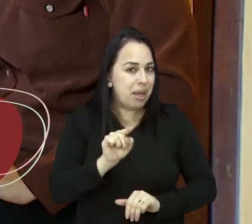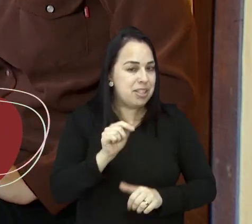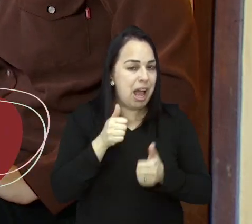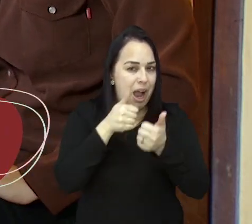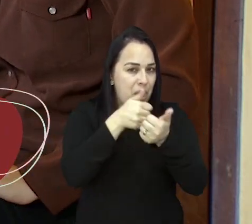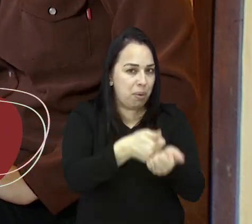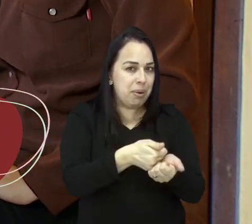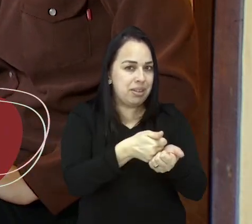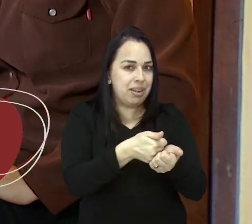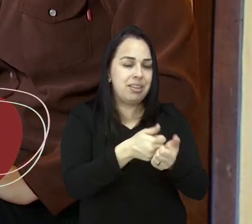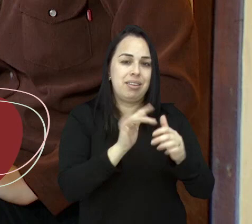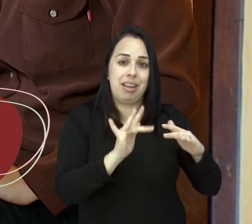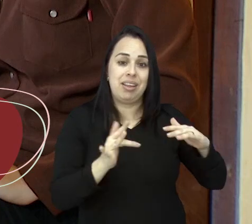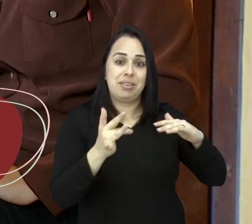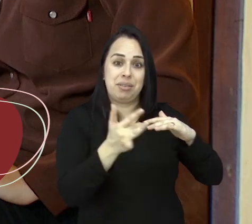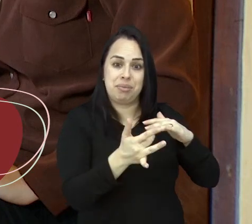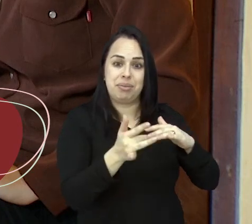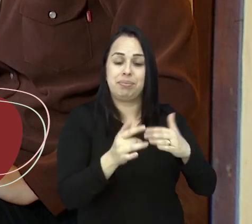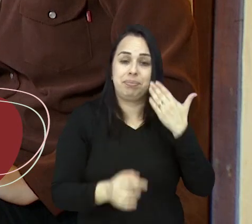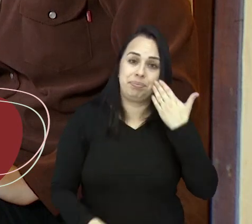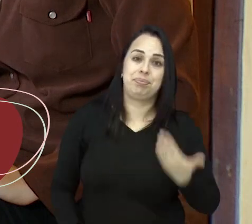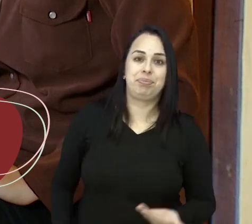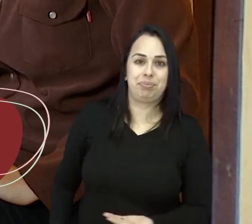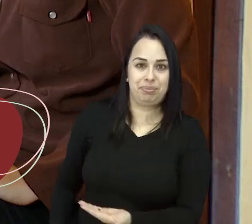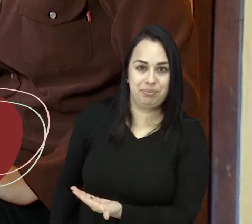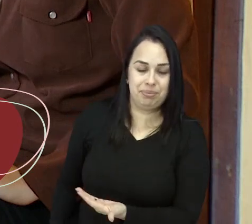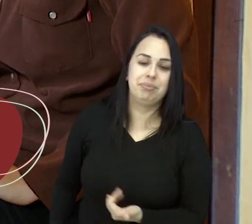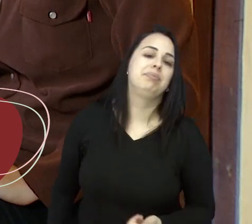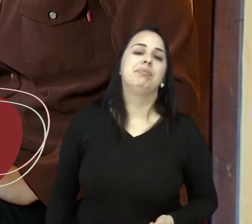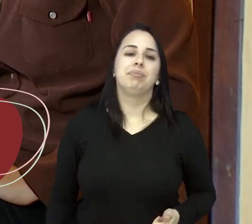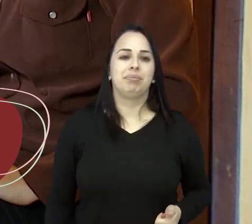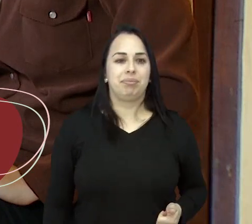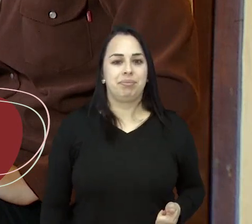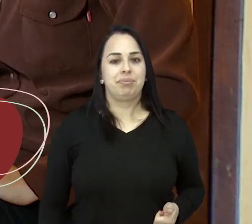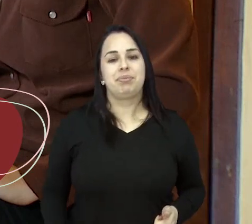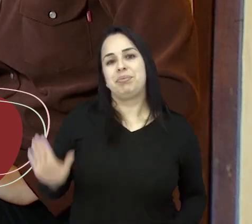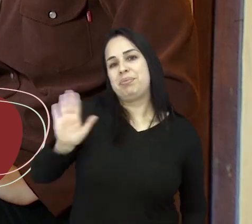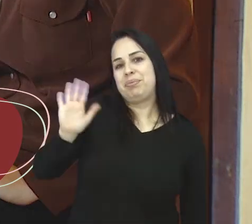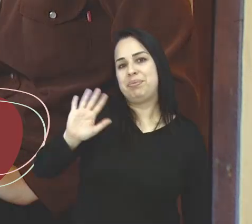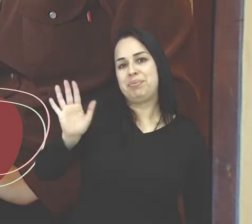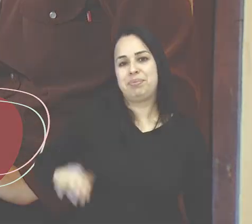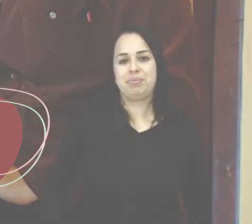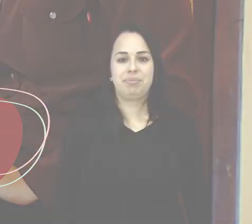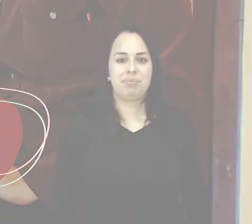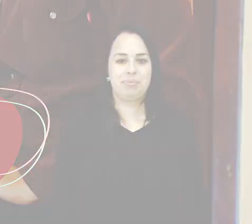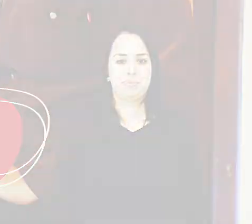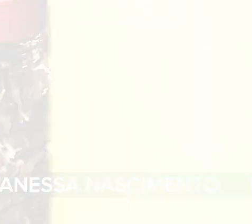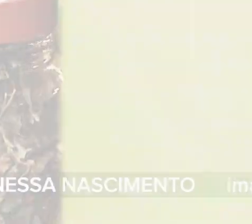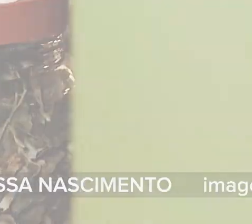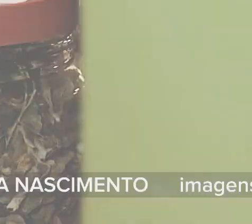nos acompanhe em nossas redes sociais, @TV Câmara SJC. Tchau, tchau.